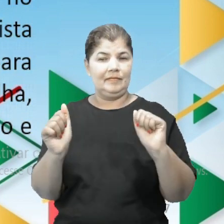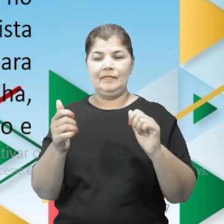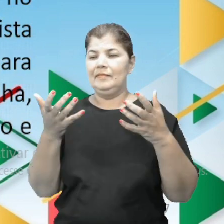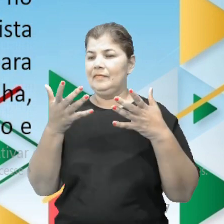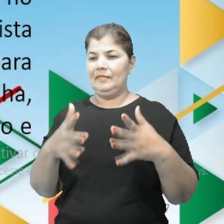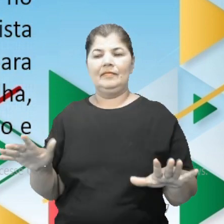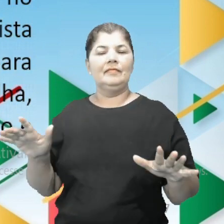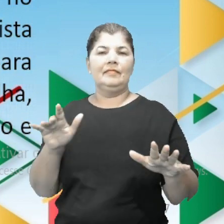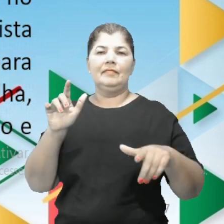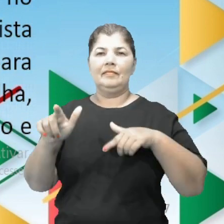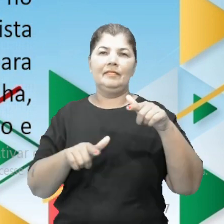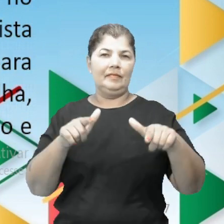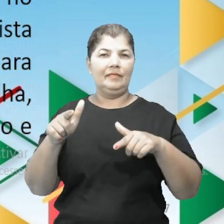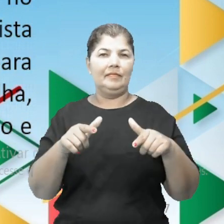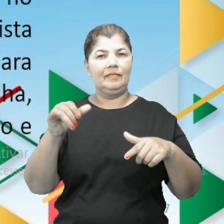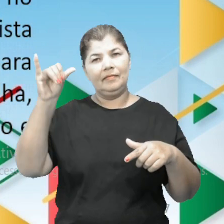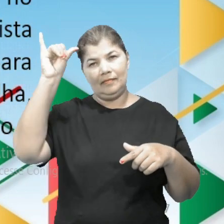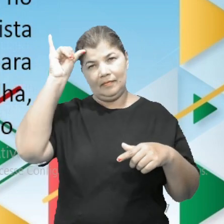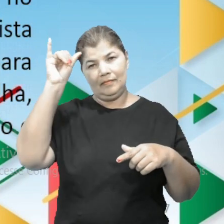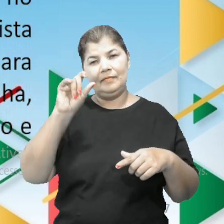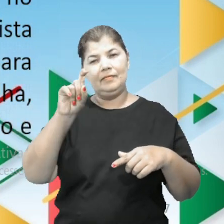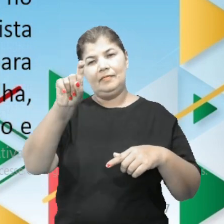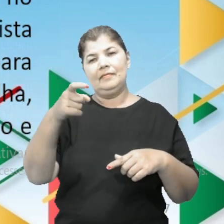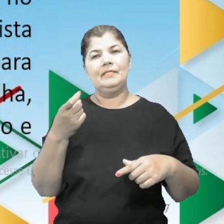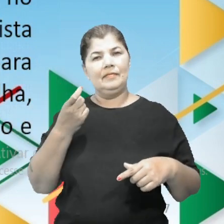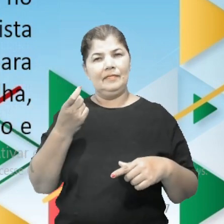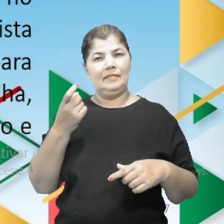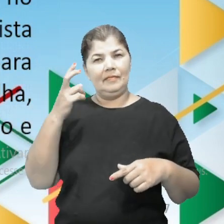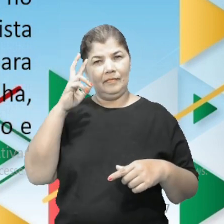fazendas de seus antigos senhores.